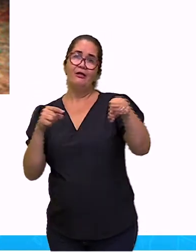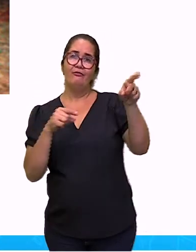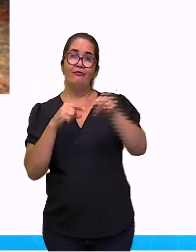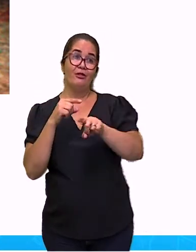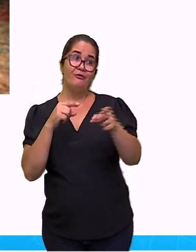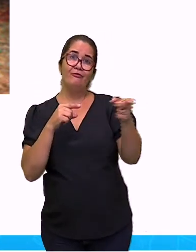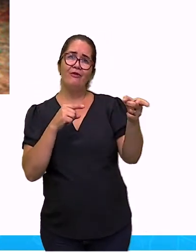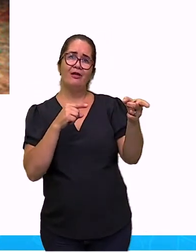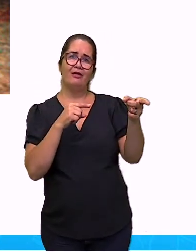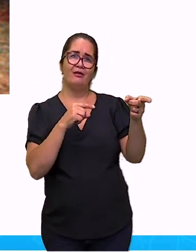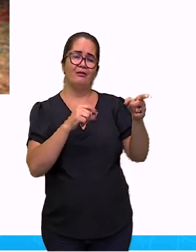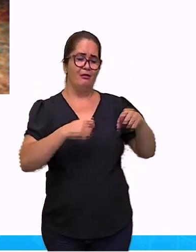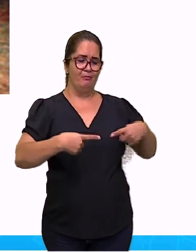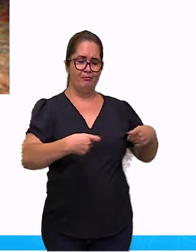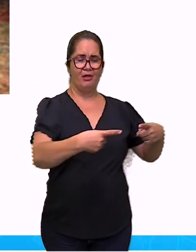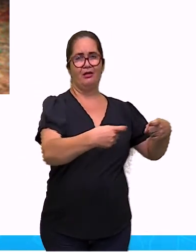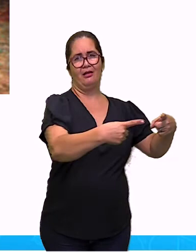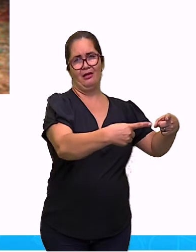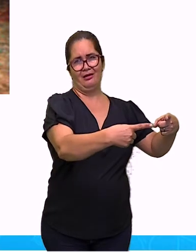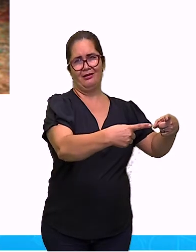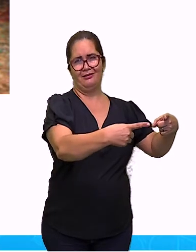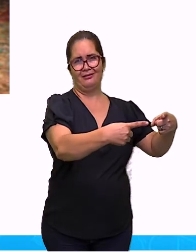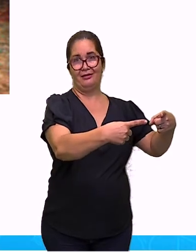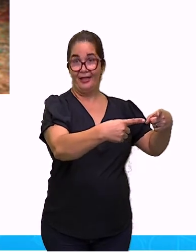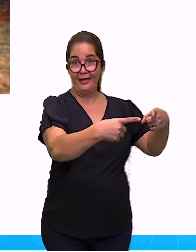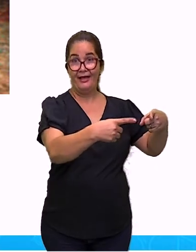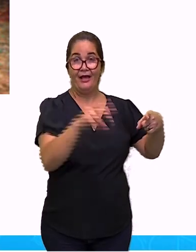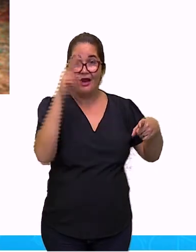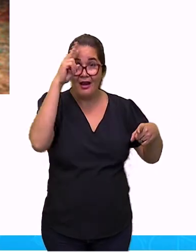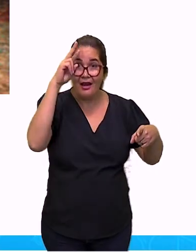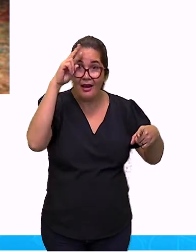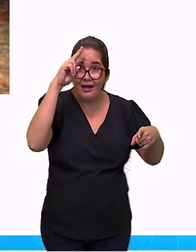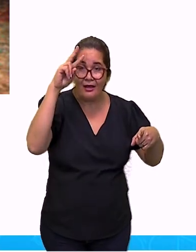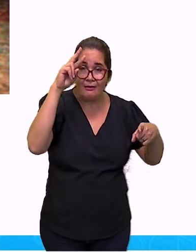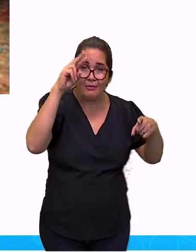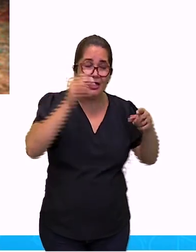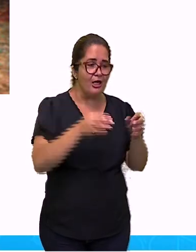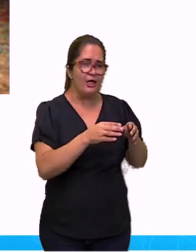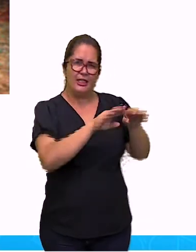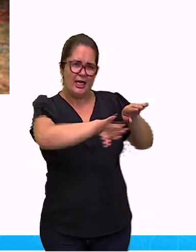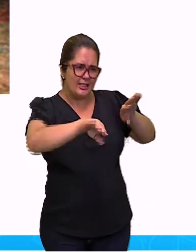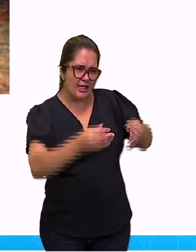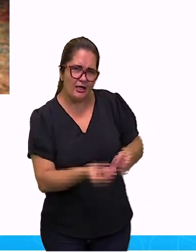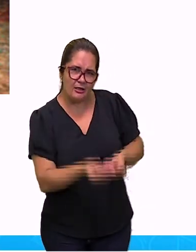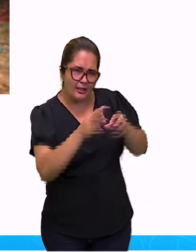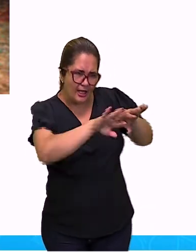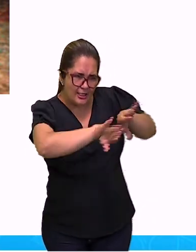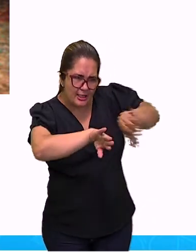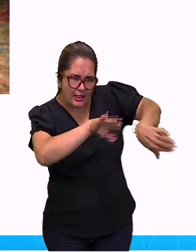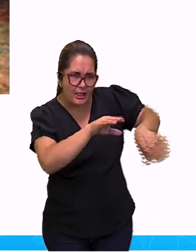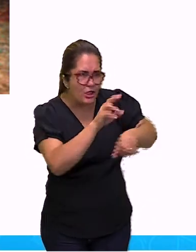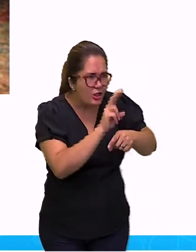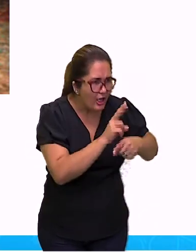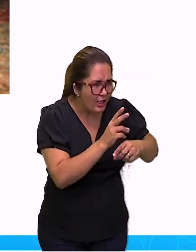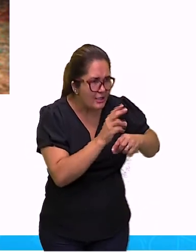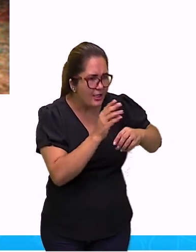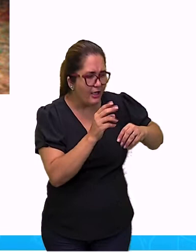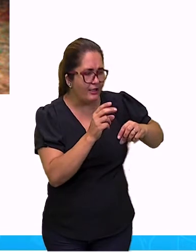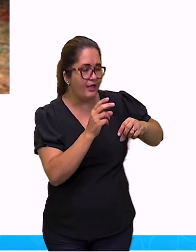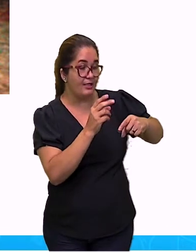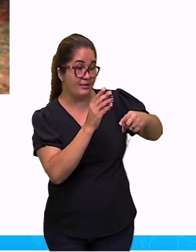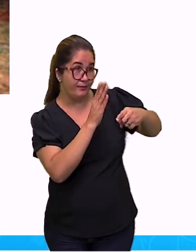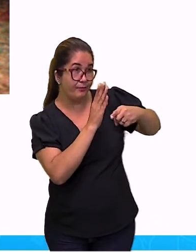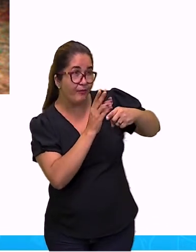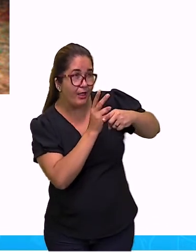Eu acho muito interessante e você em casa pode pesquisar e aprender um pouquinho de Volta às Trincheiras. É uma